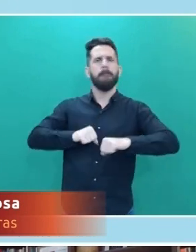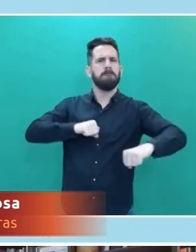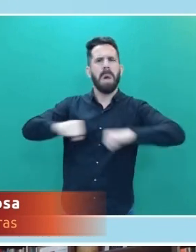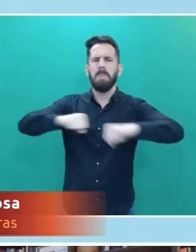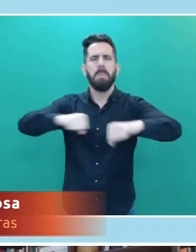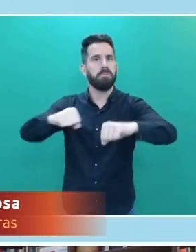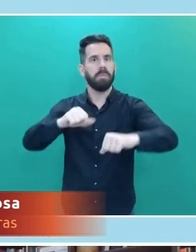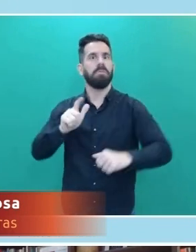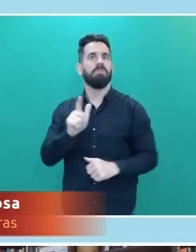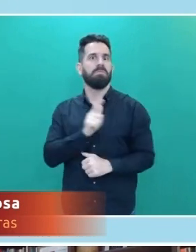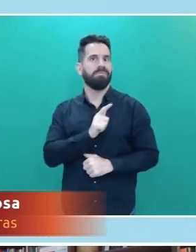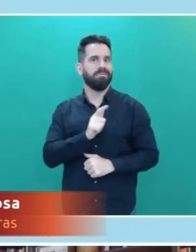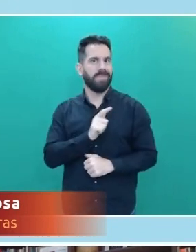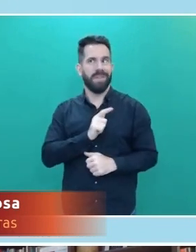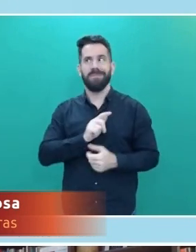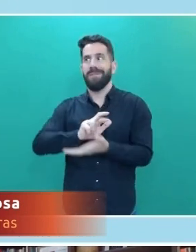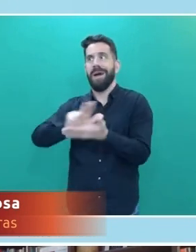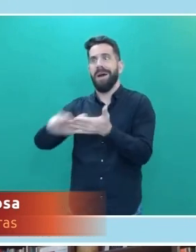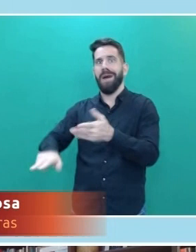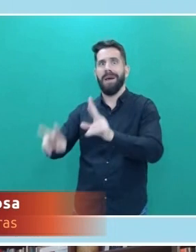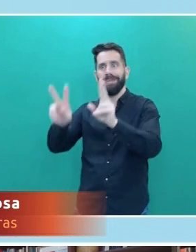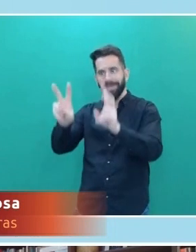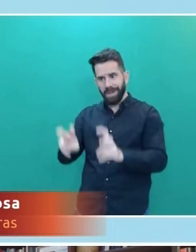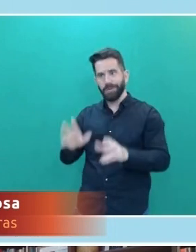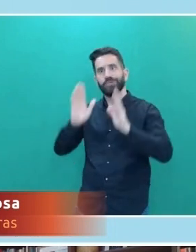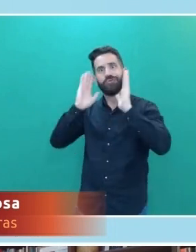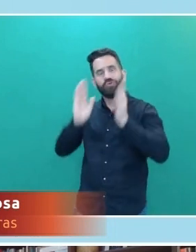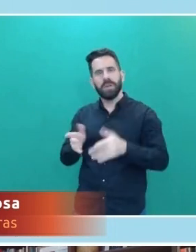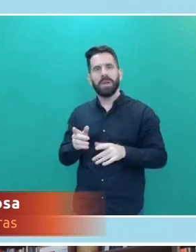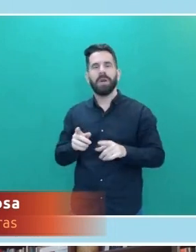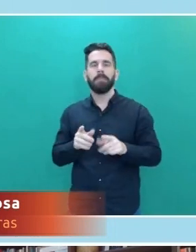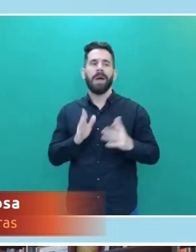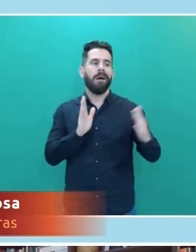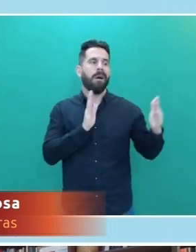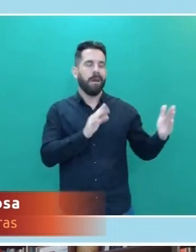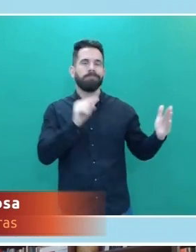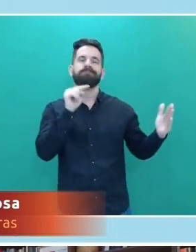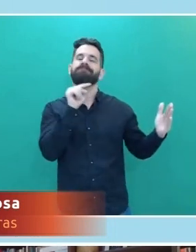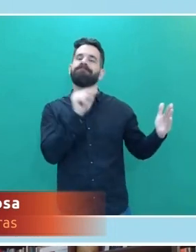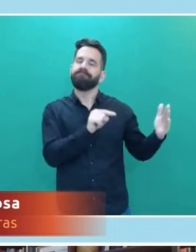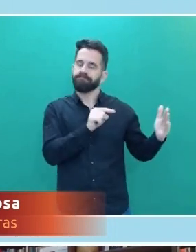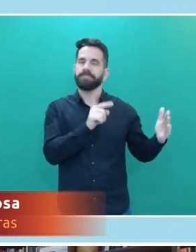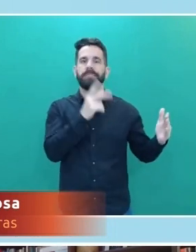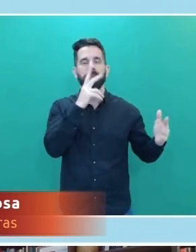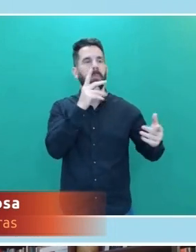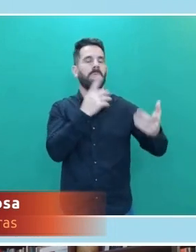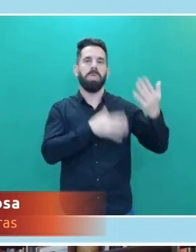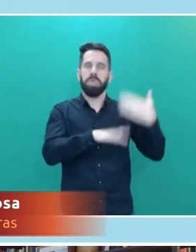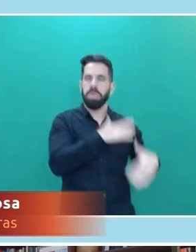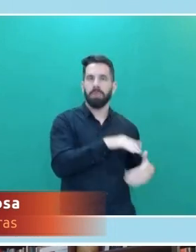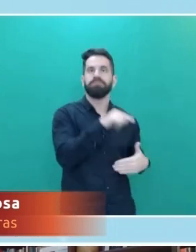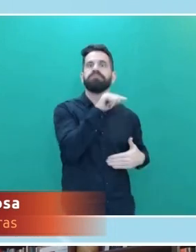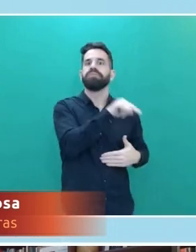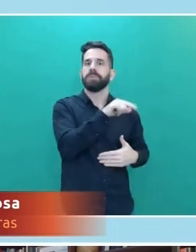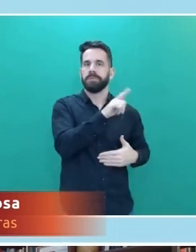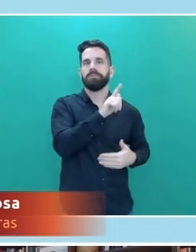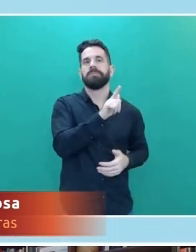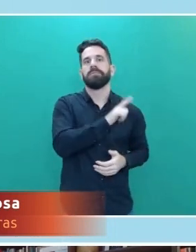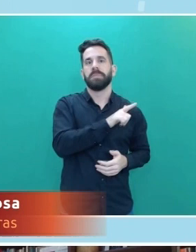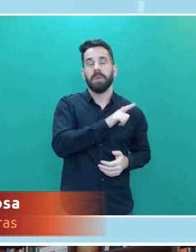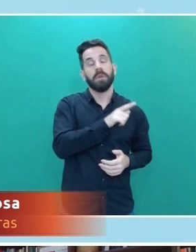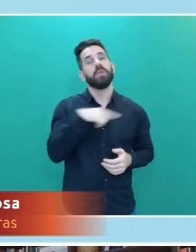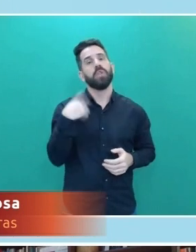né. Então, assim, nós ficamos buscando outras